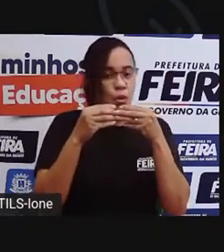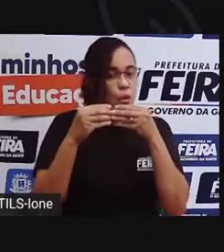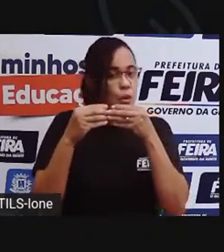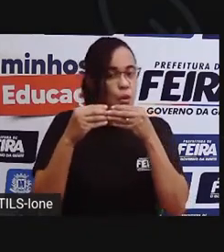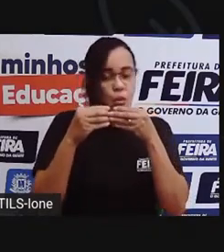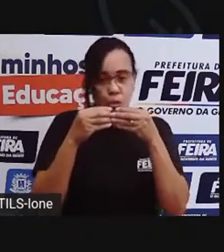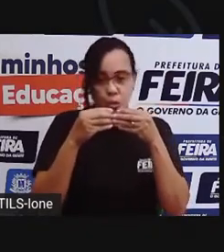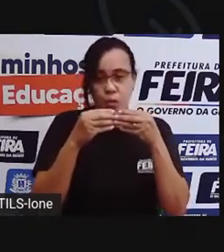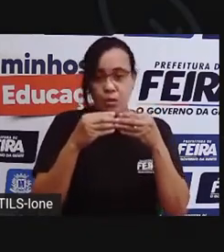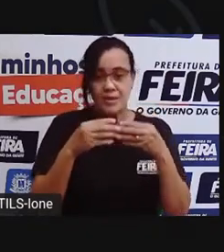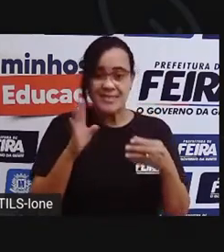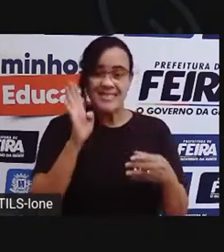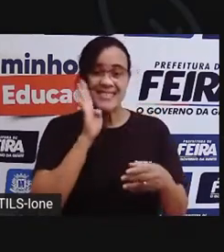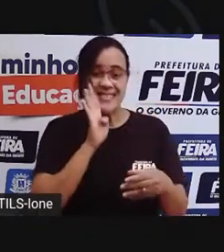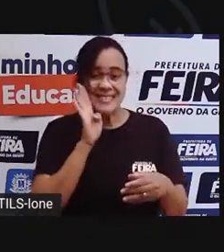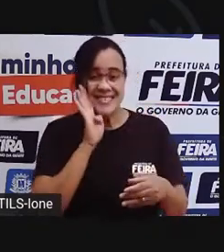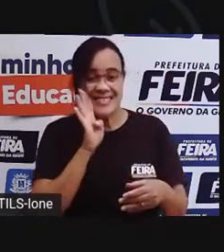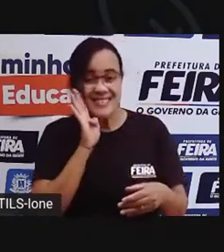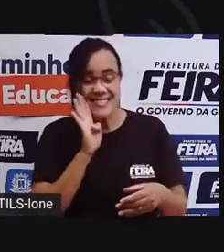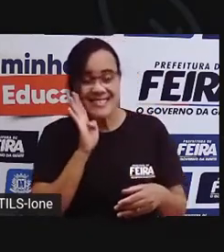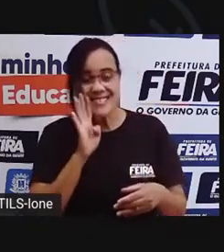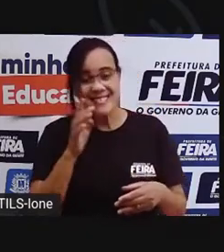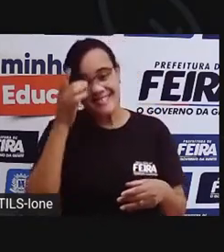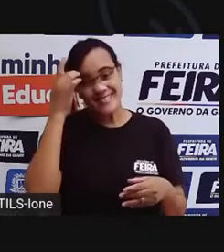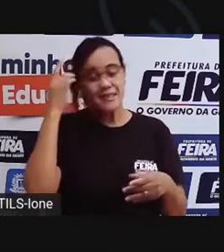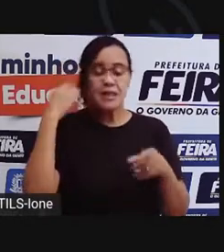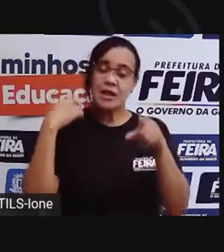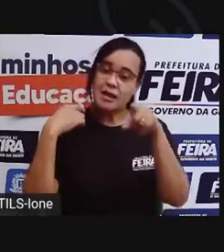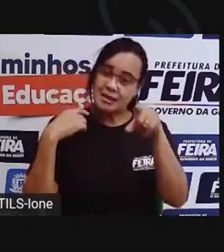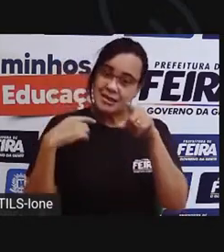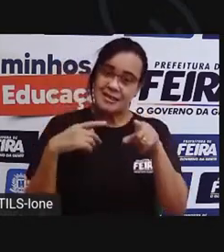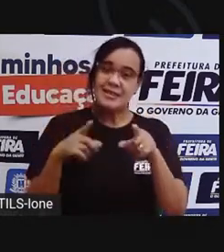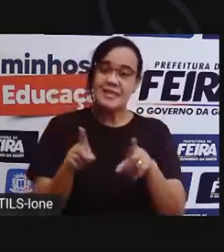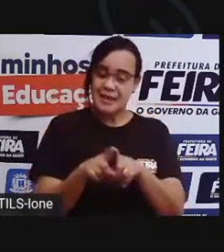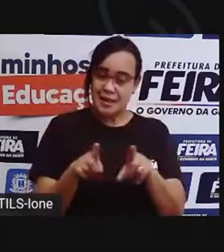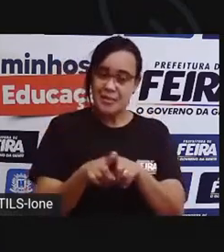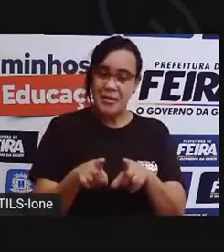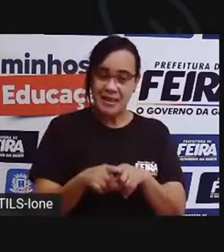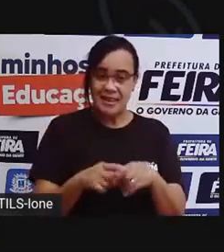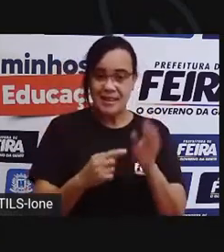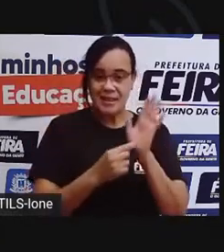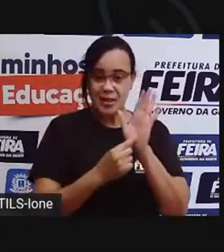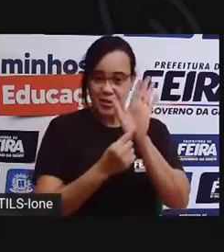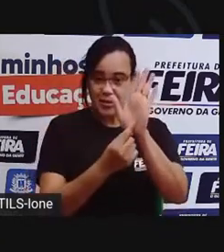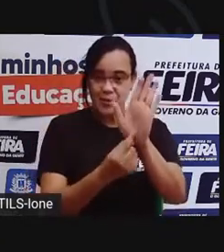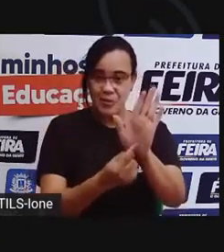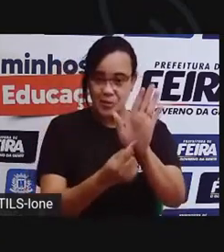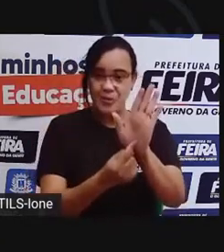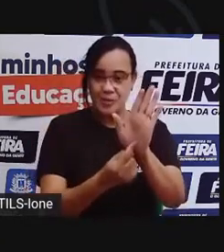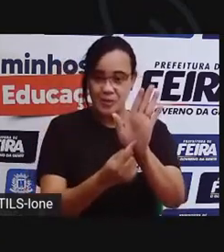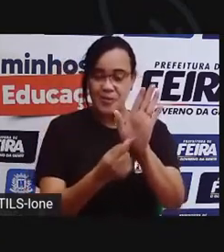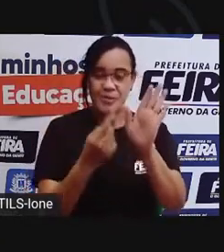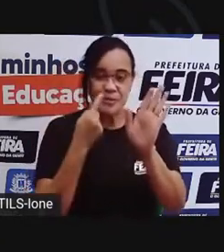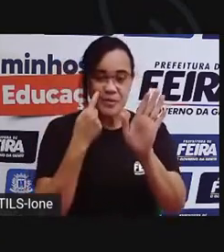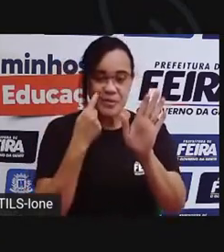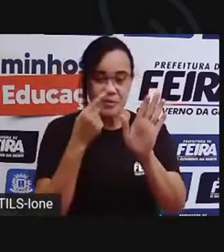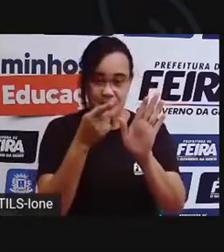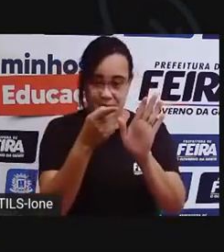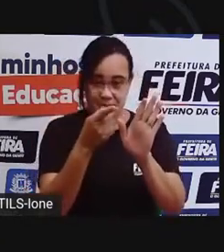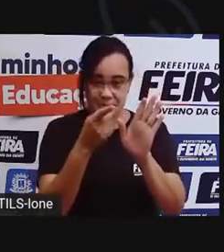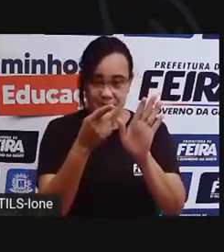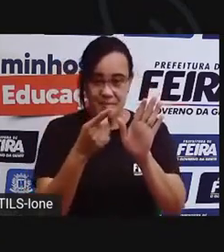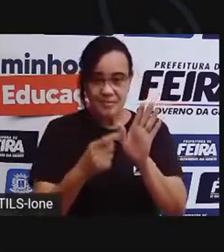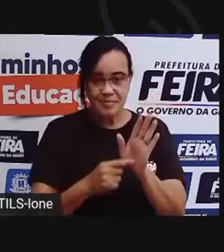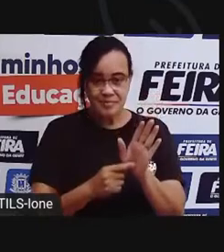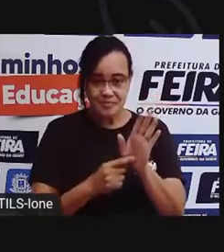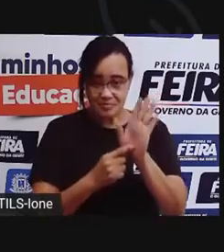Ai, que legal! Então, flauta de pan. A flauta de pan. Vou mostrar mais de pertinho enquanto é para você pegar outro instrumento. Olha,